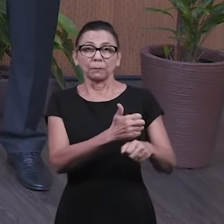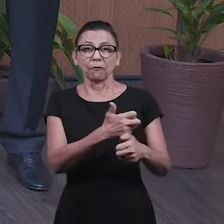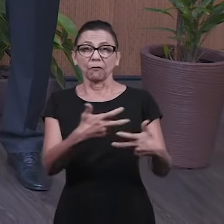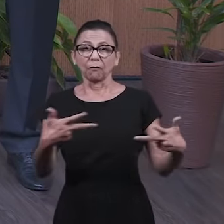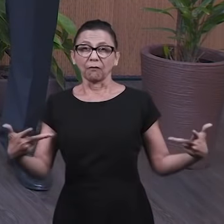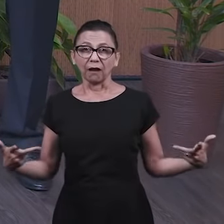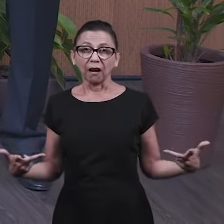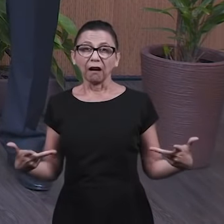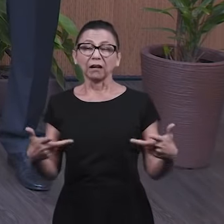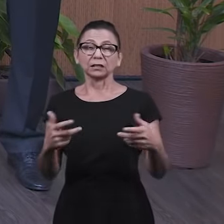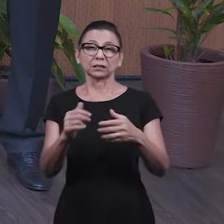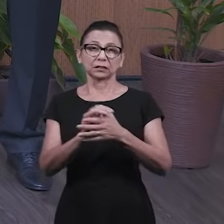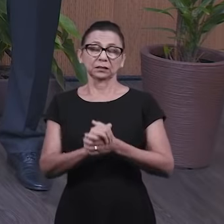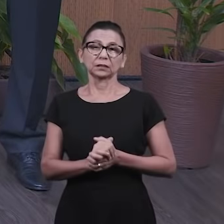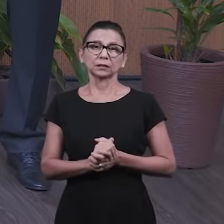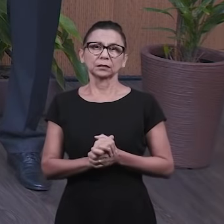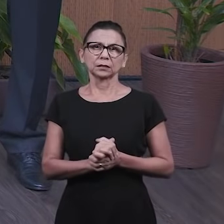desastres,